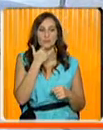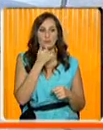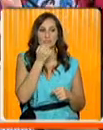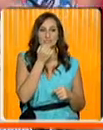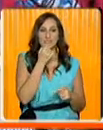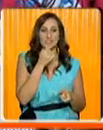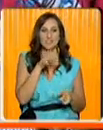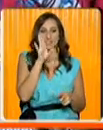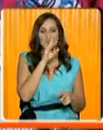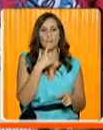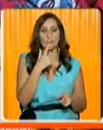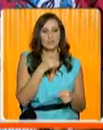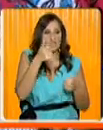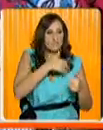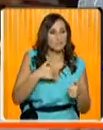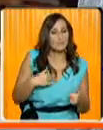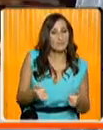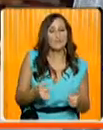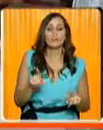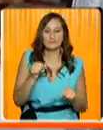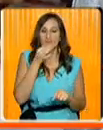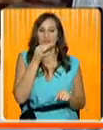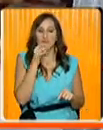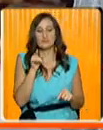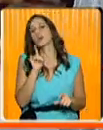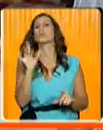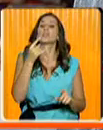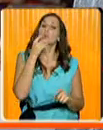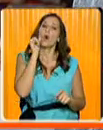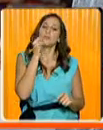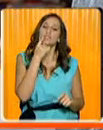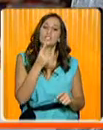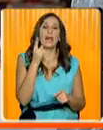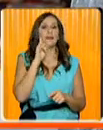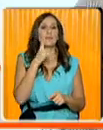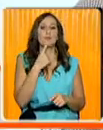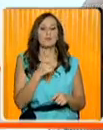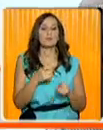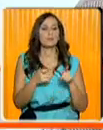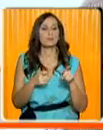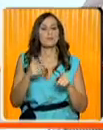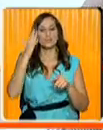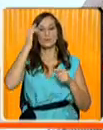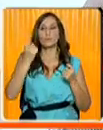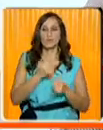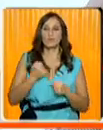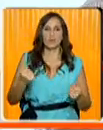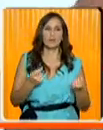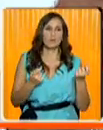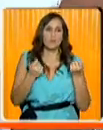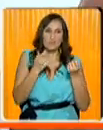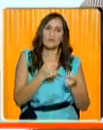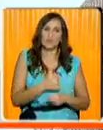e não perguntamos, ficam chateadas na mesma. Exatamente, que eu também falo disso. Exatamente. Então quando a gente diz assim, elas perguntam, então achas-me, estou um bocadinho gorda, estás um bocadinho...